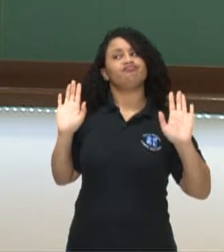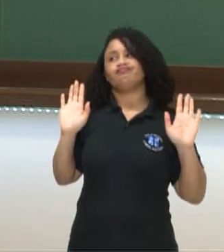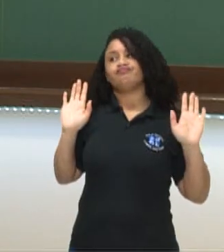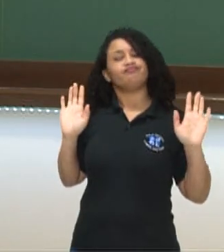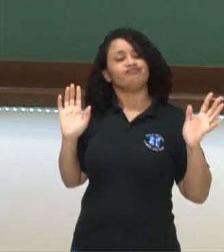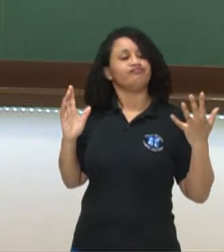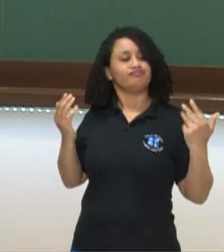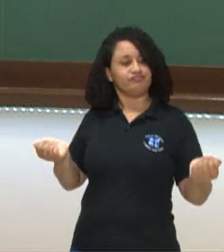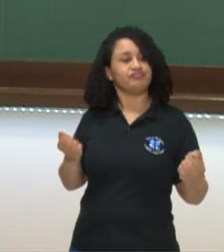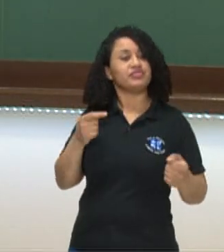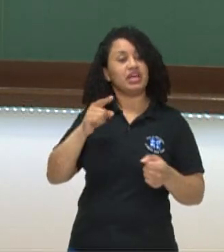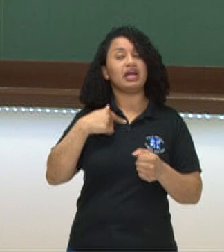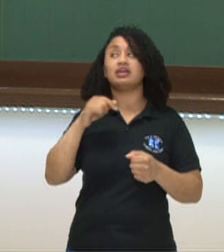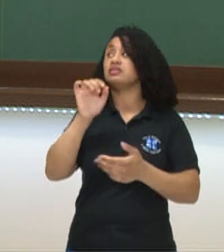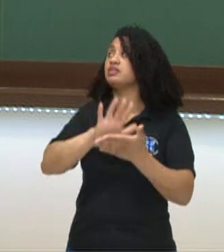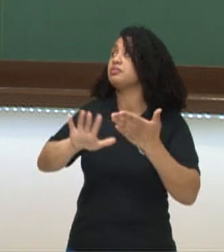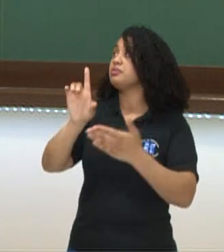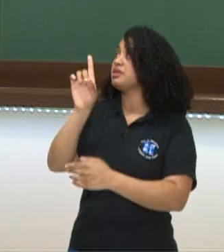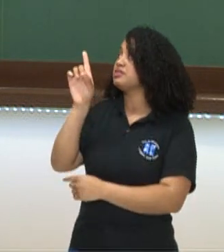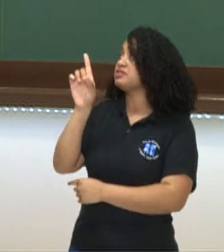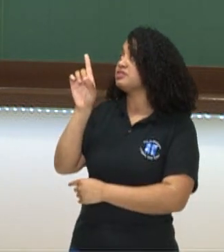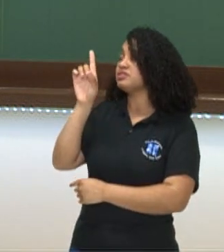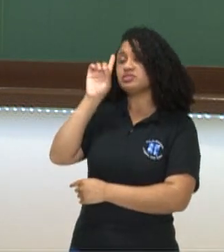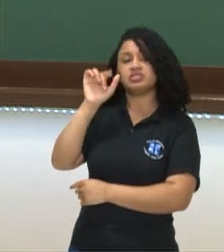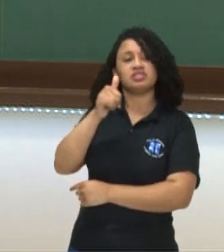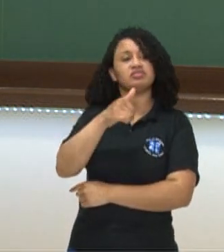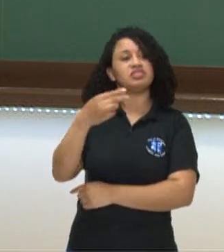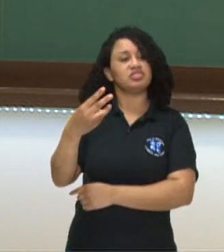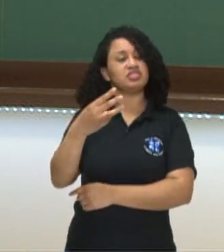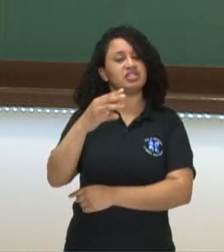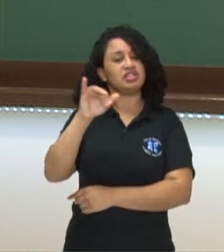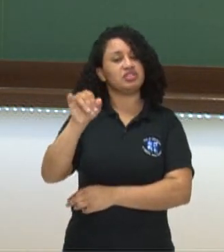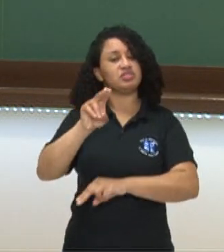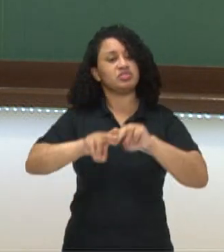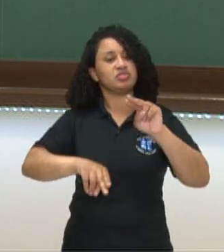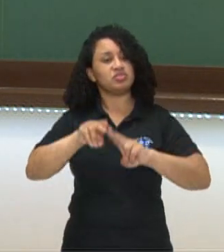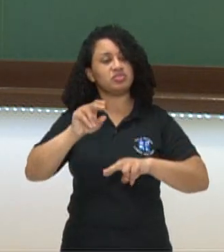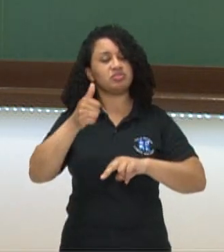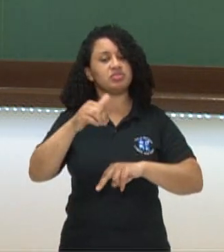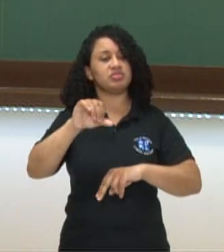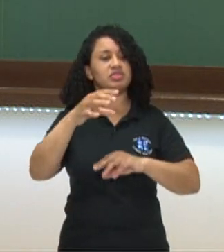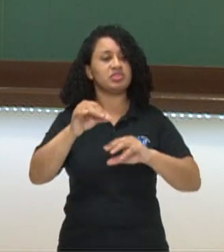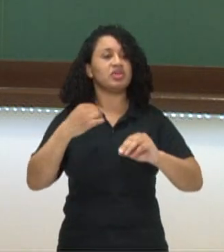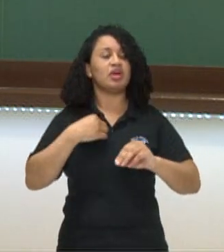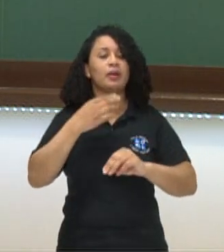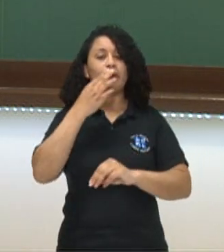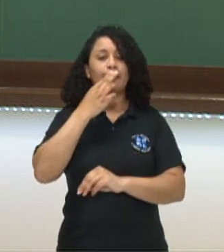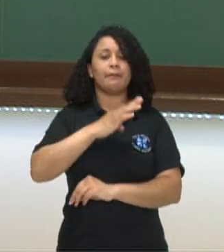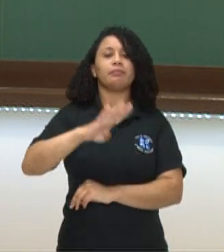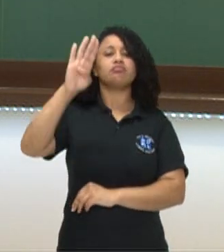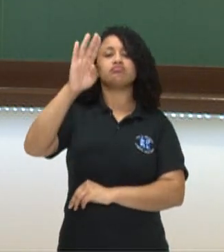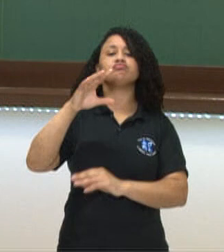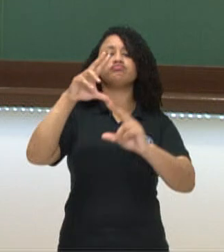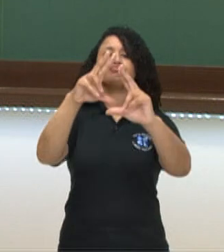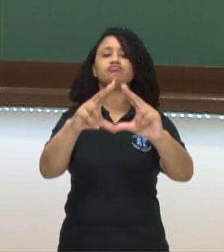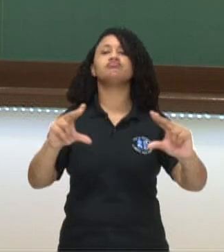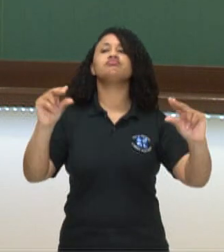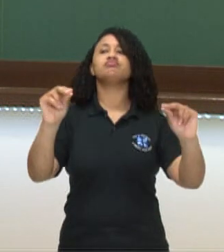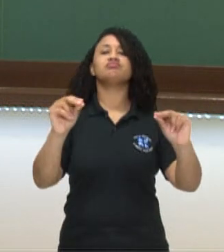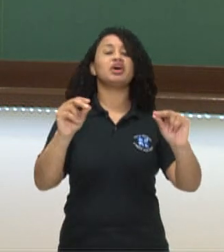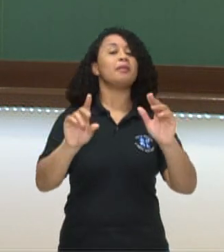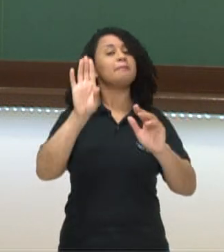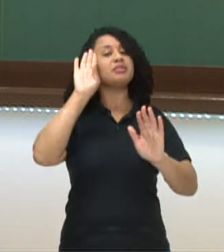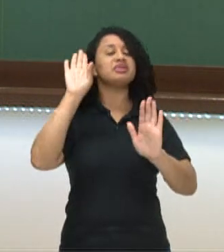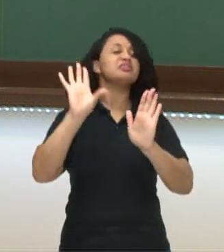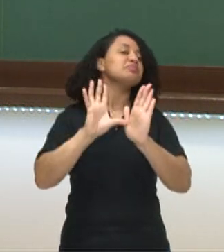de 23 de junho de 1940, o Hitler em frente à Torre Eiffel, o principal símbolo da França. Então a França